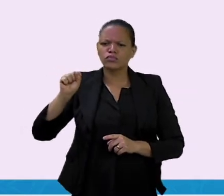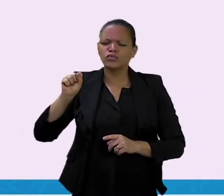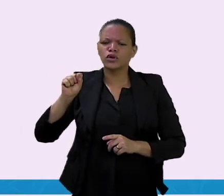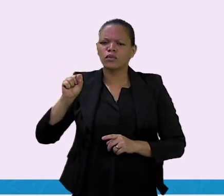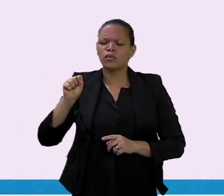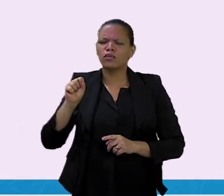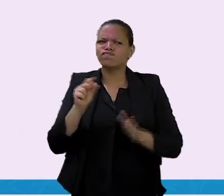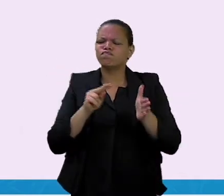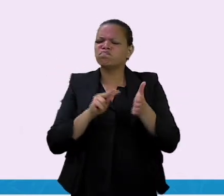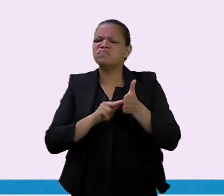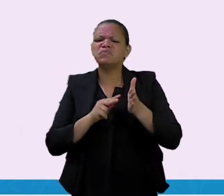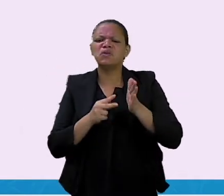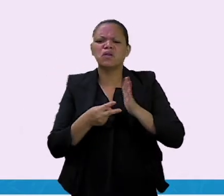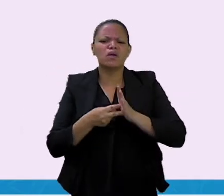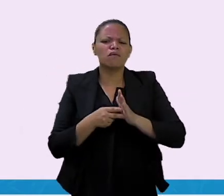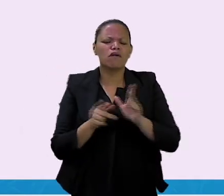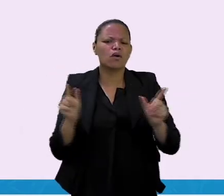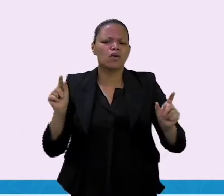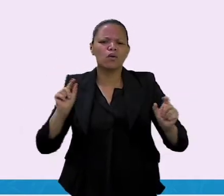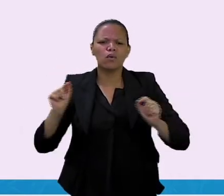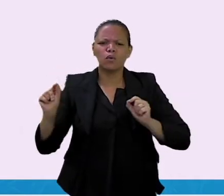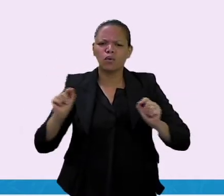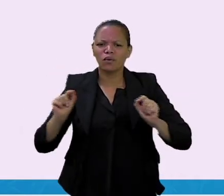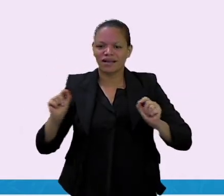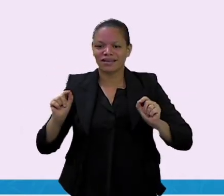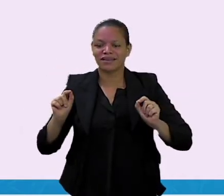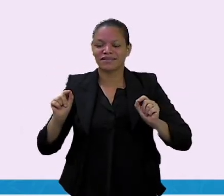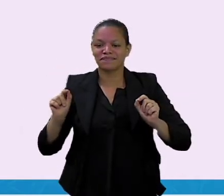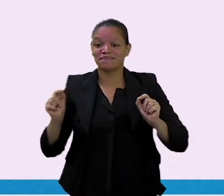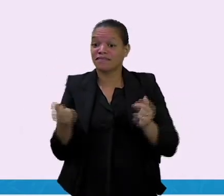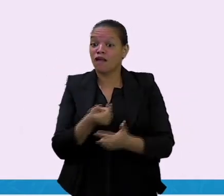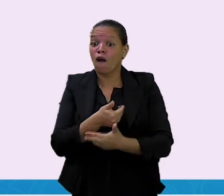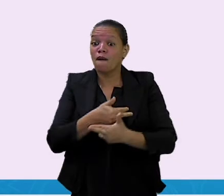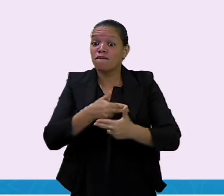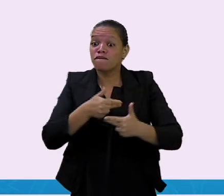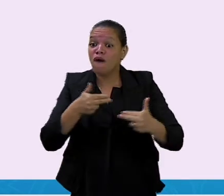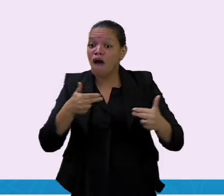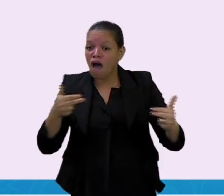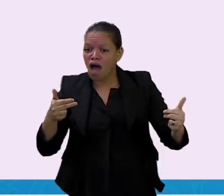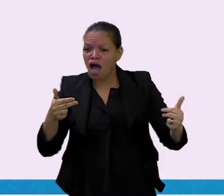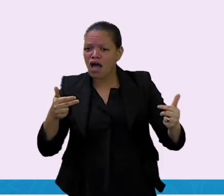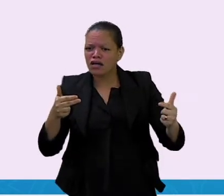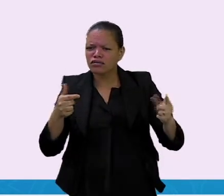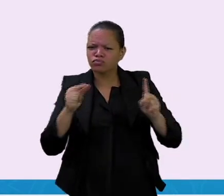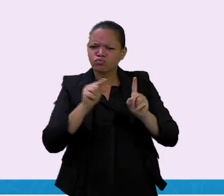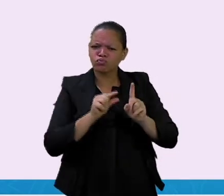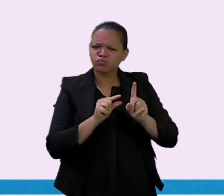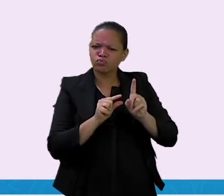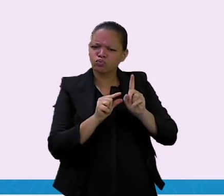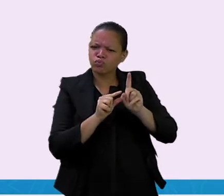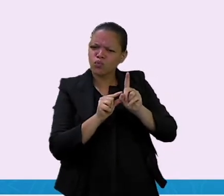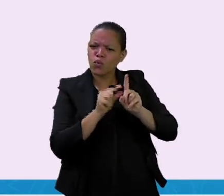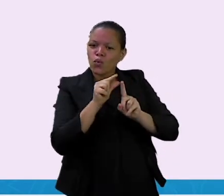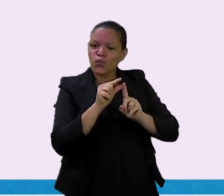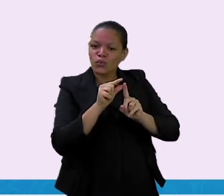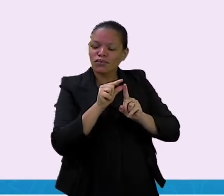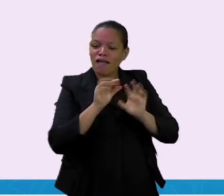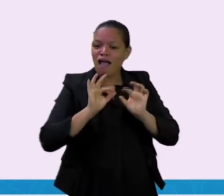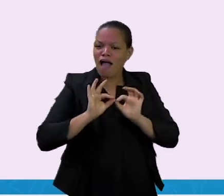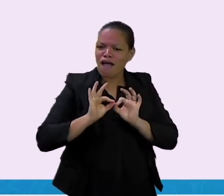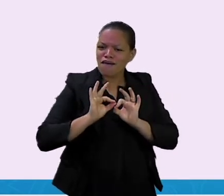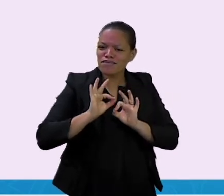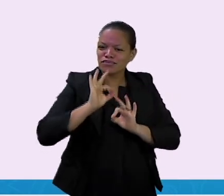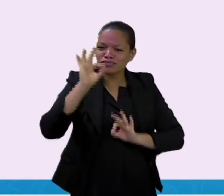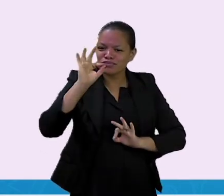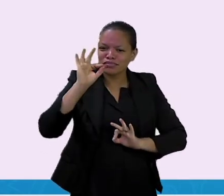outras unidades de medida de capacidade. São os múltiplos e os submúltiplos. Então, nós temos aqui na